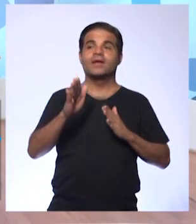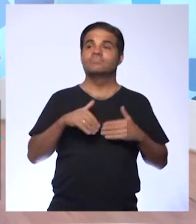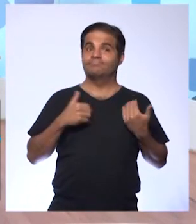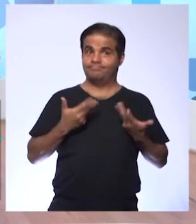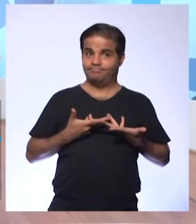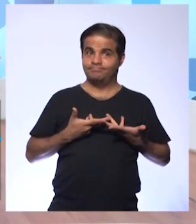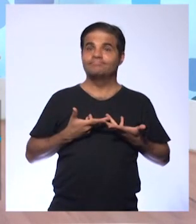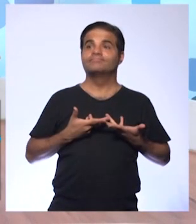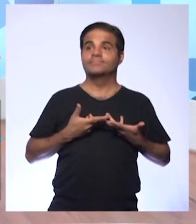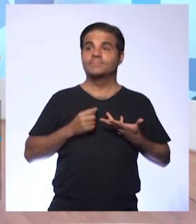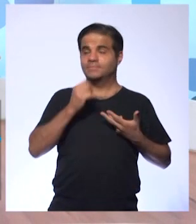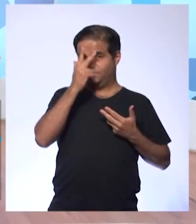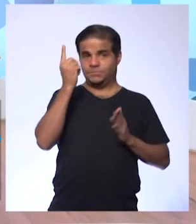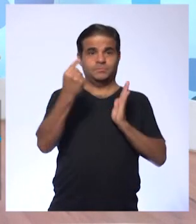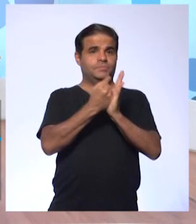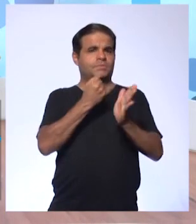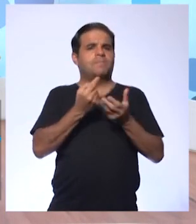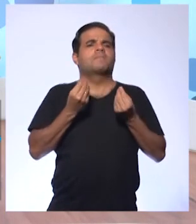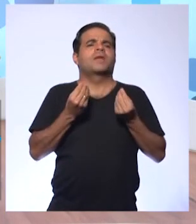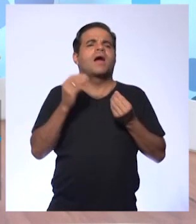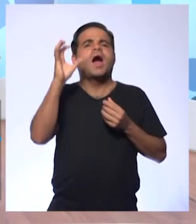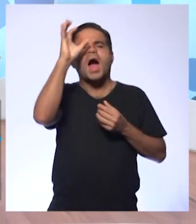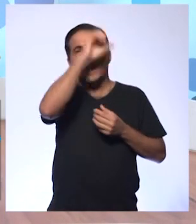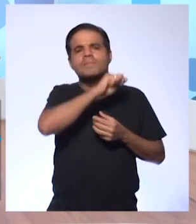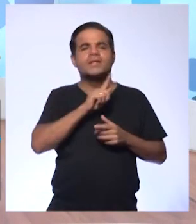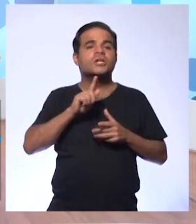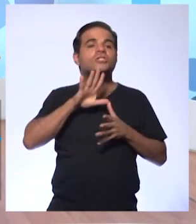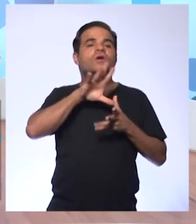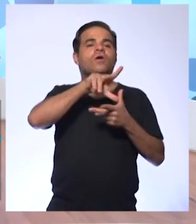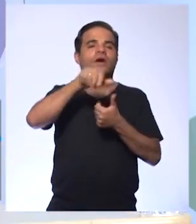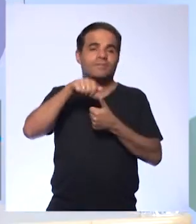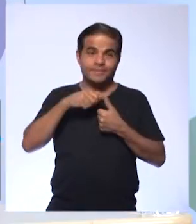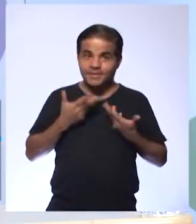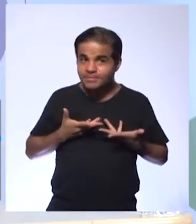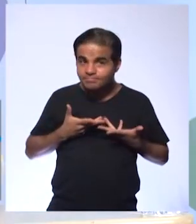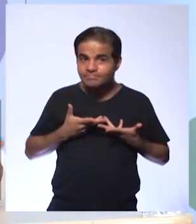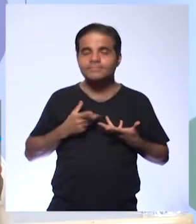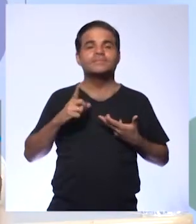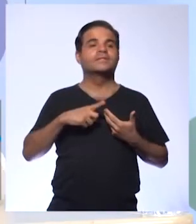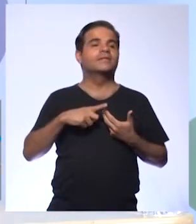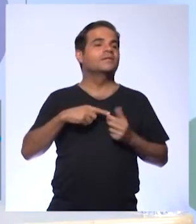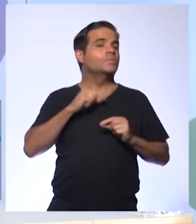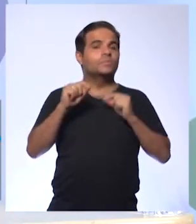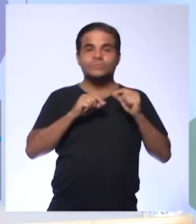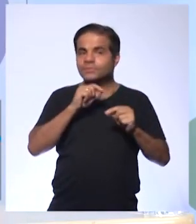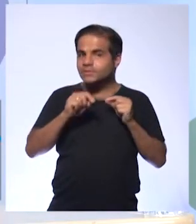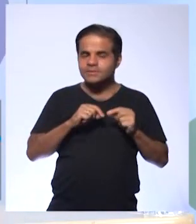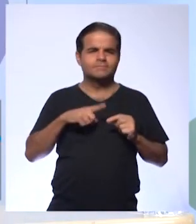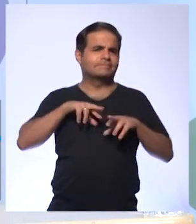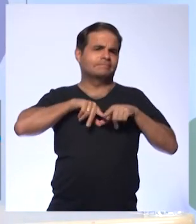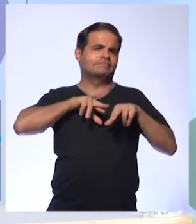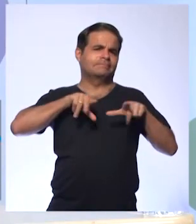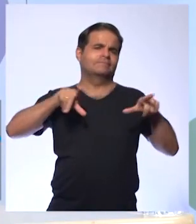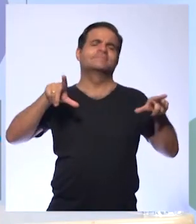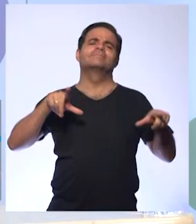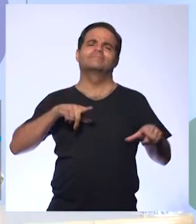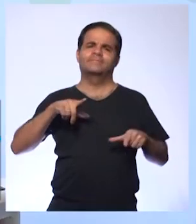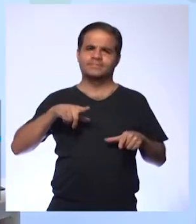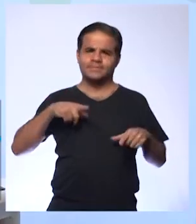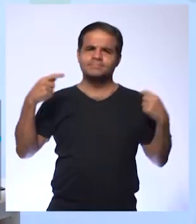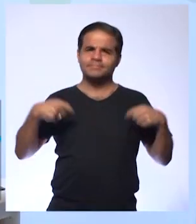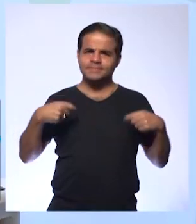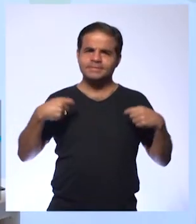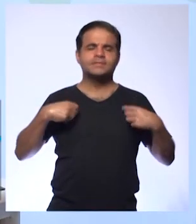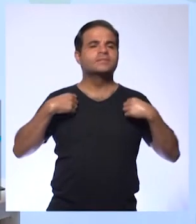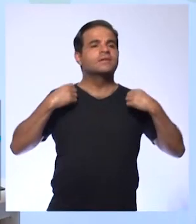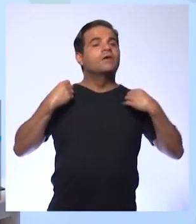Agora, para quem se pergunta para que aprender geografia, né, professor? Está aí um dos milhares de motivos. Exatamente isso. Bom, vamos seguir aí a